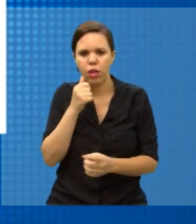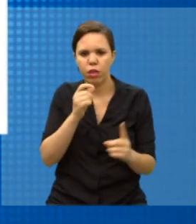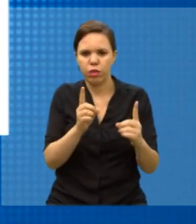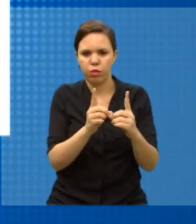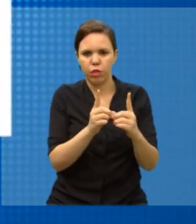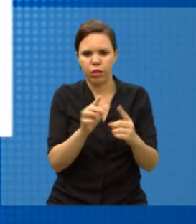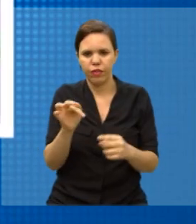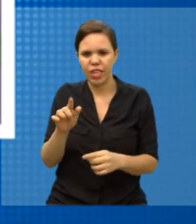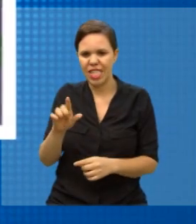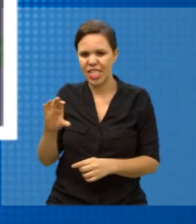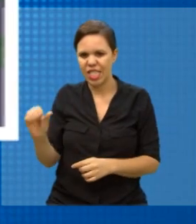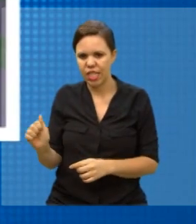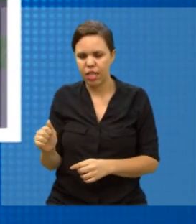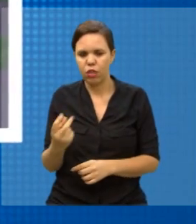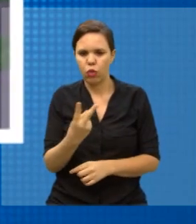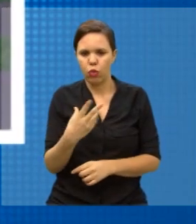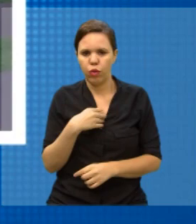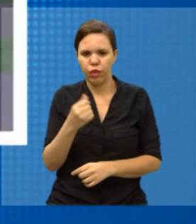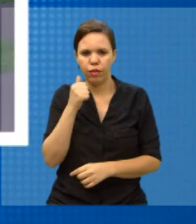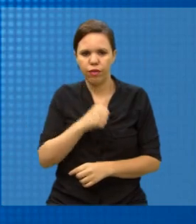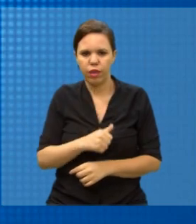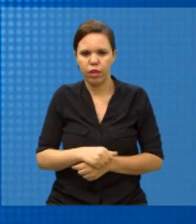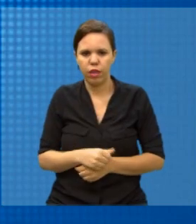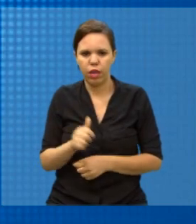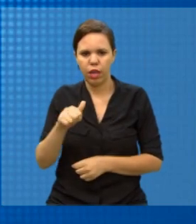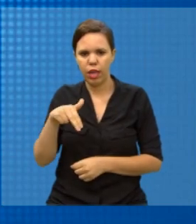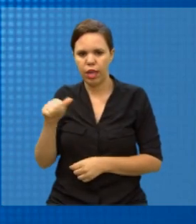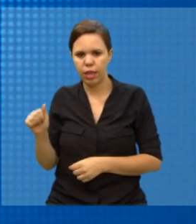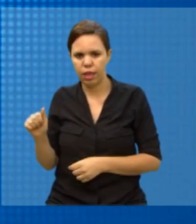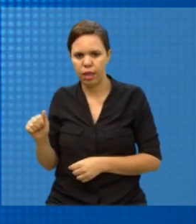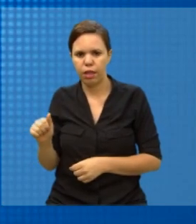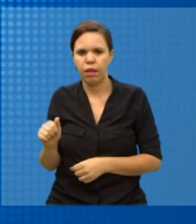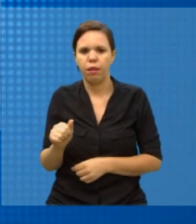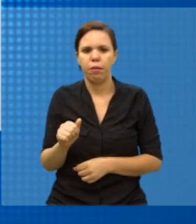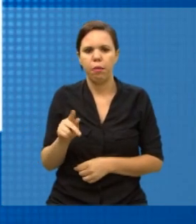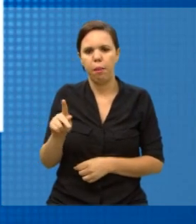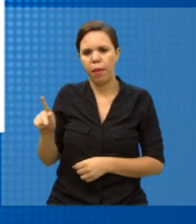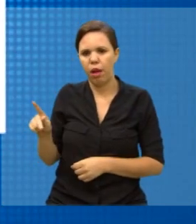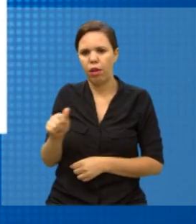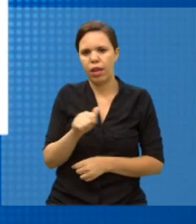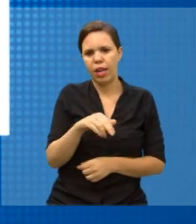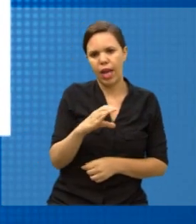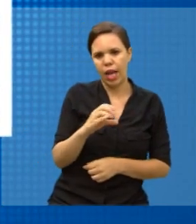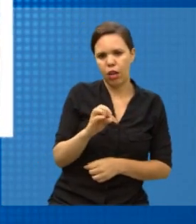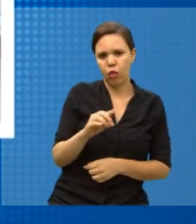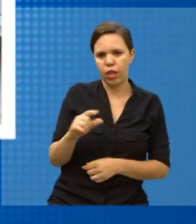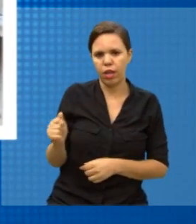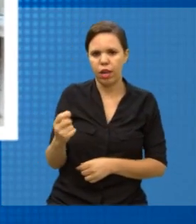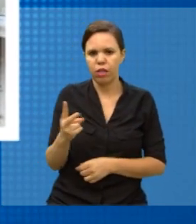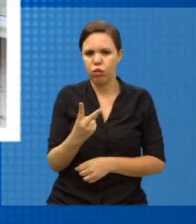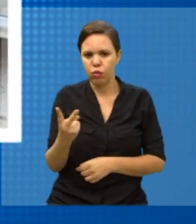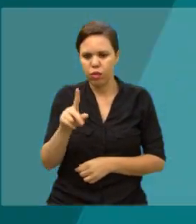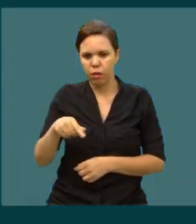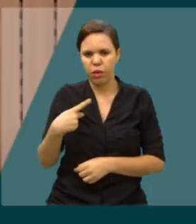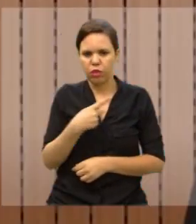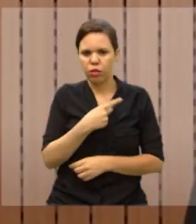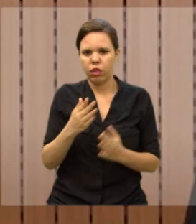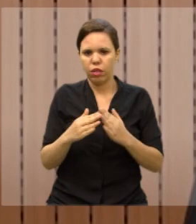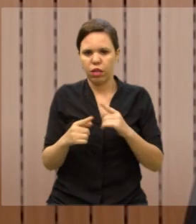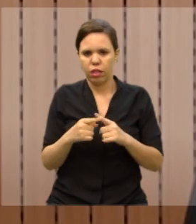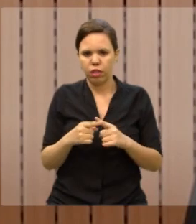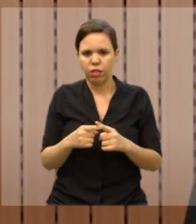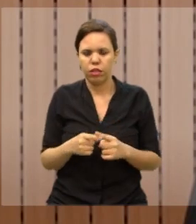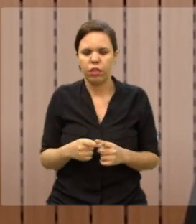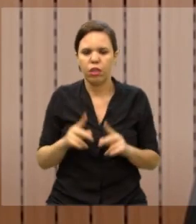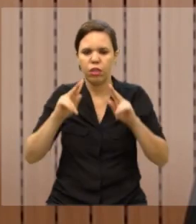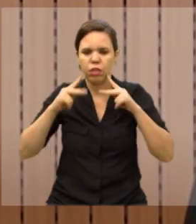esposa Francisca como as duas filhas, Ana Paula e Ana Carolina, também atuam como pastoras da igreja. Eu penso que a vida